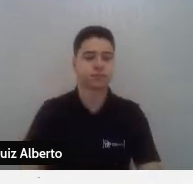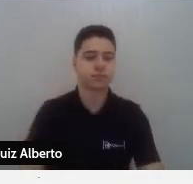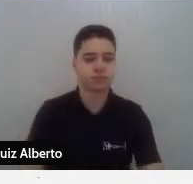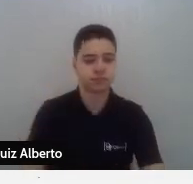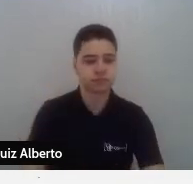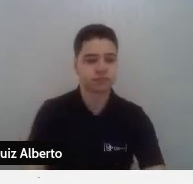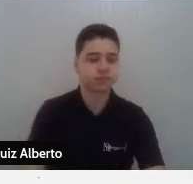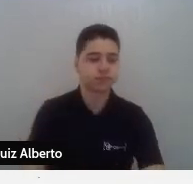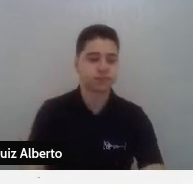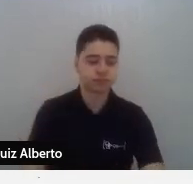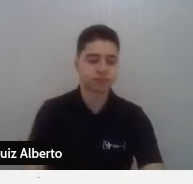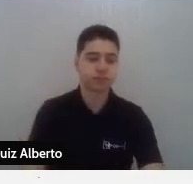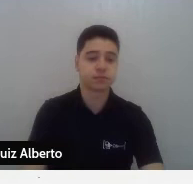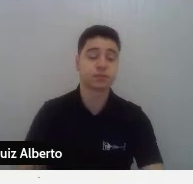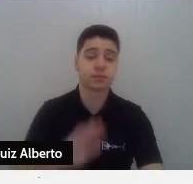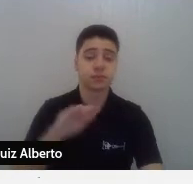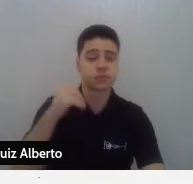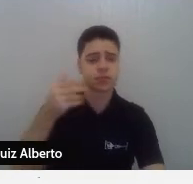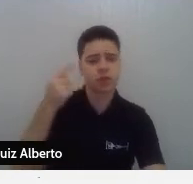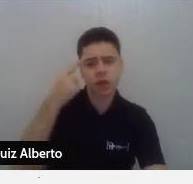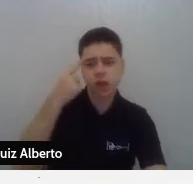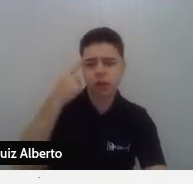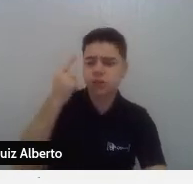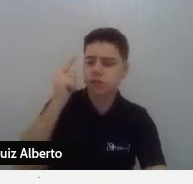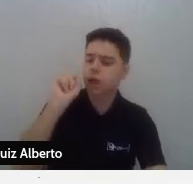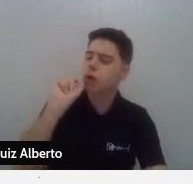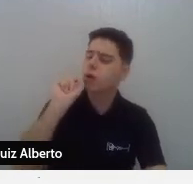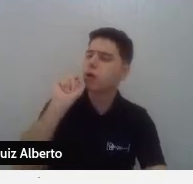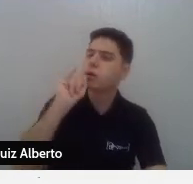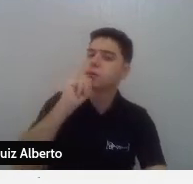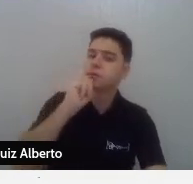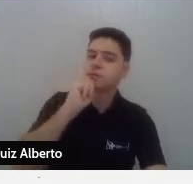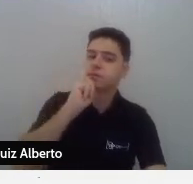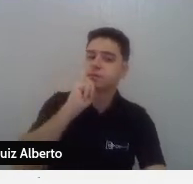E a ideia dessa atividade é produzir